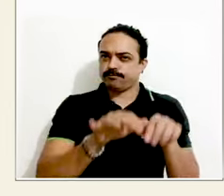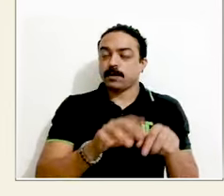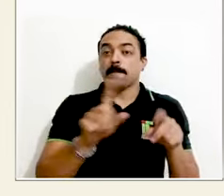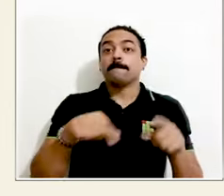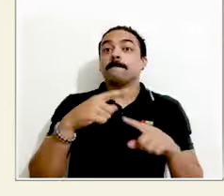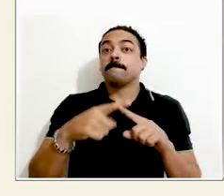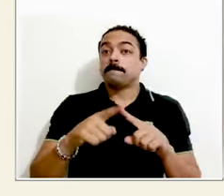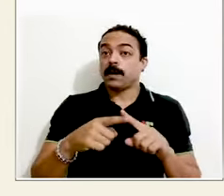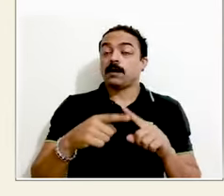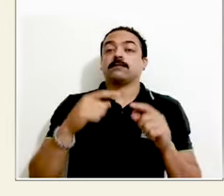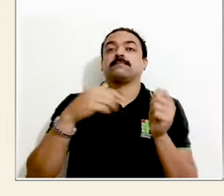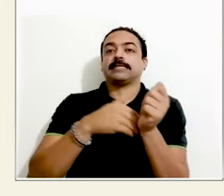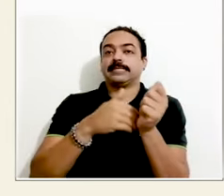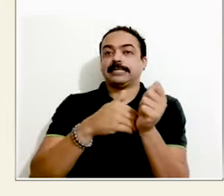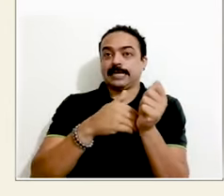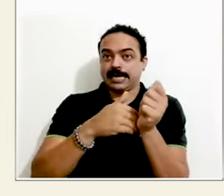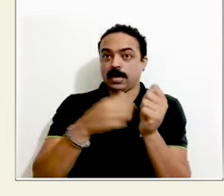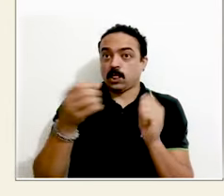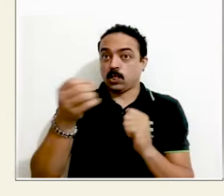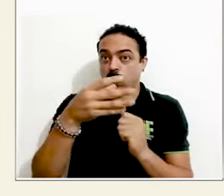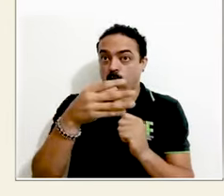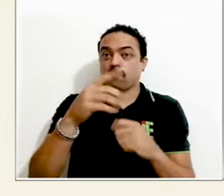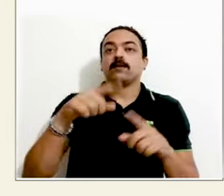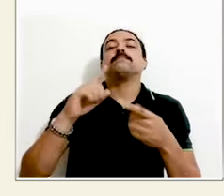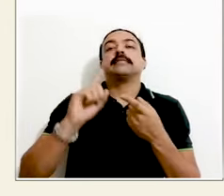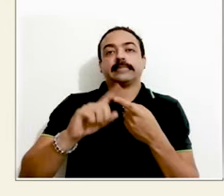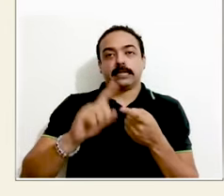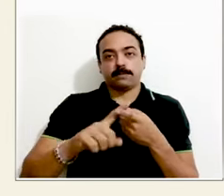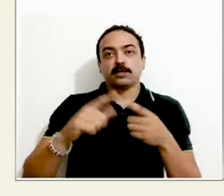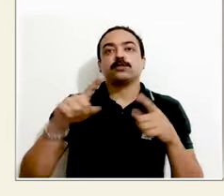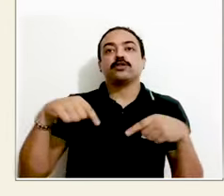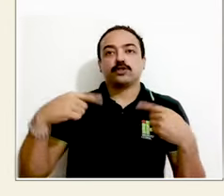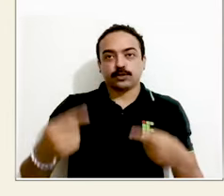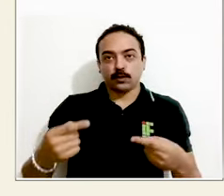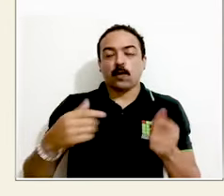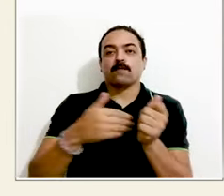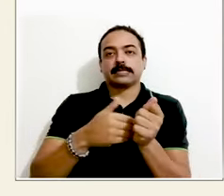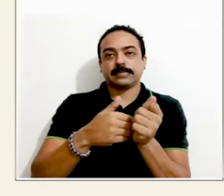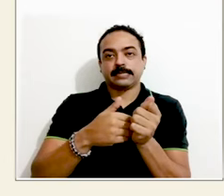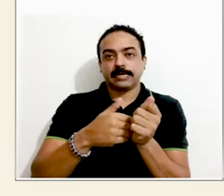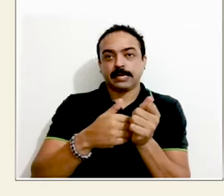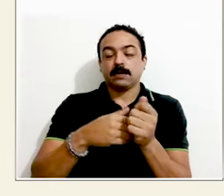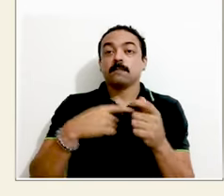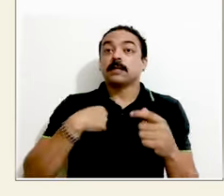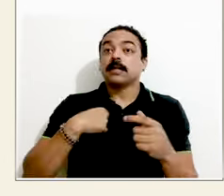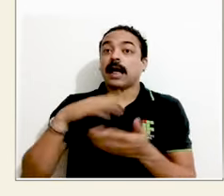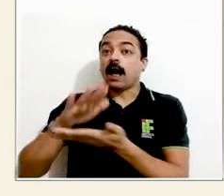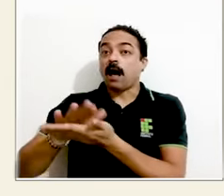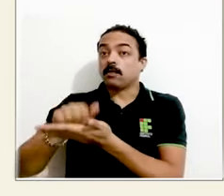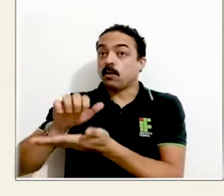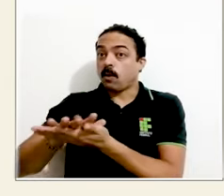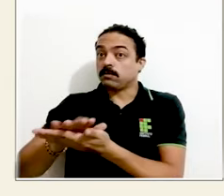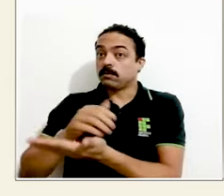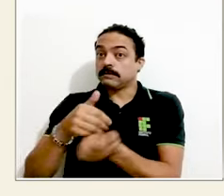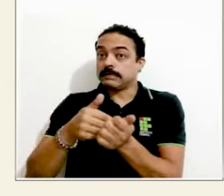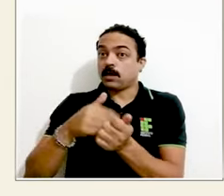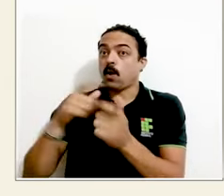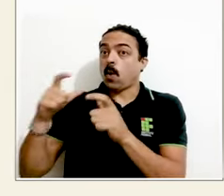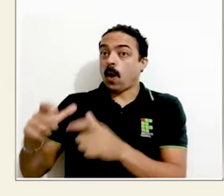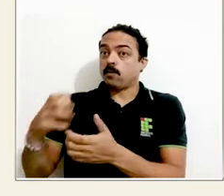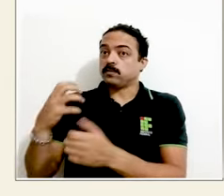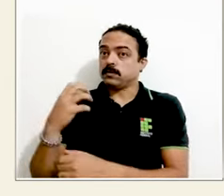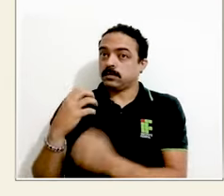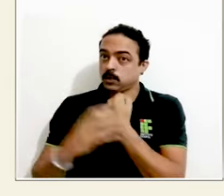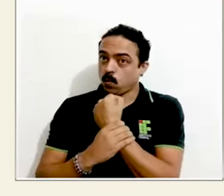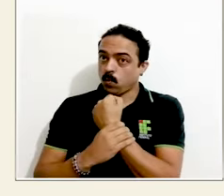informar sua data de nascimento a nova senha e confirmar a nova senha não esqueça de anotar essa senha no